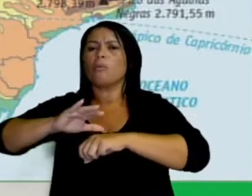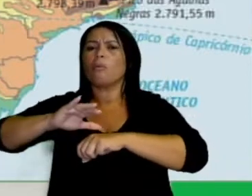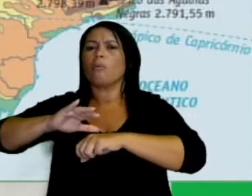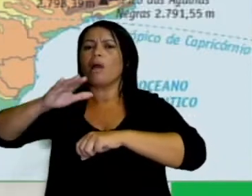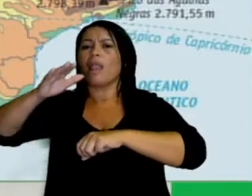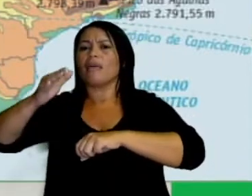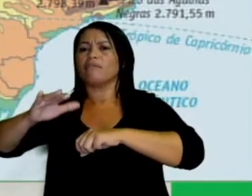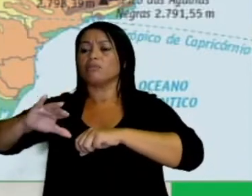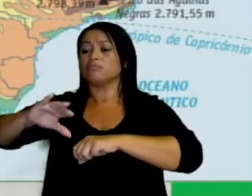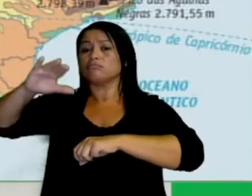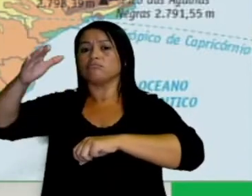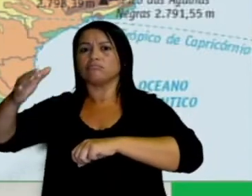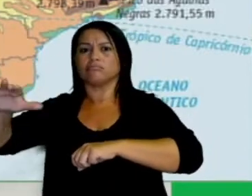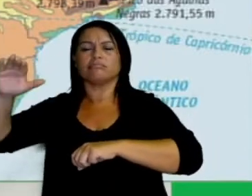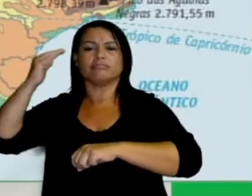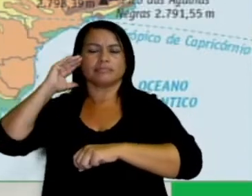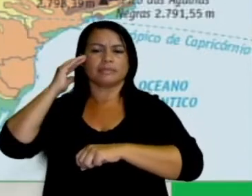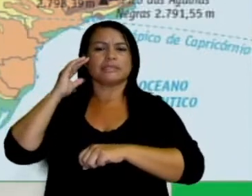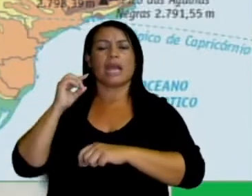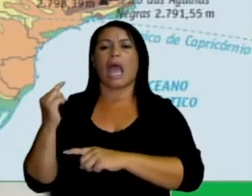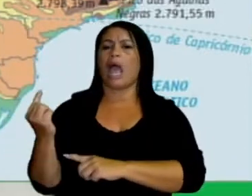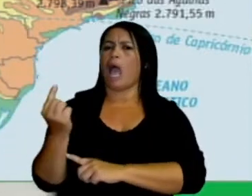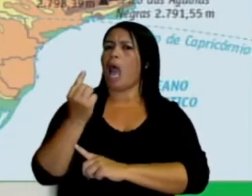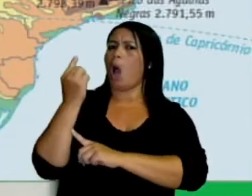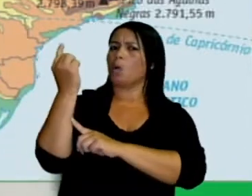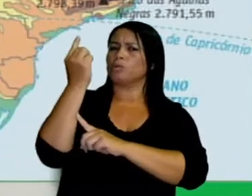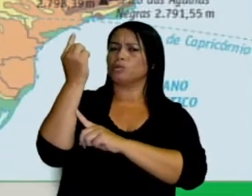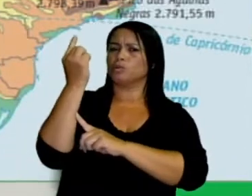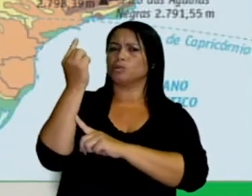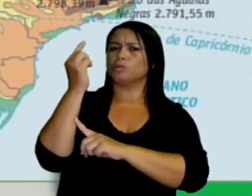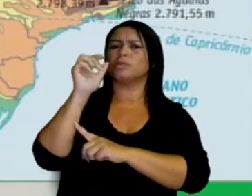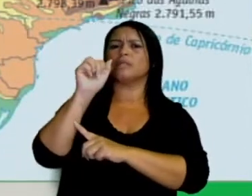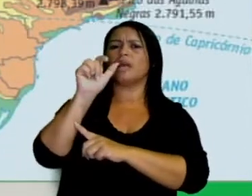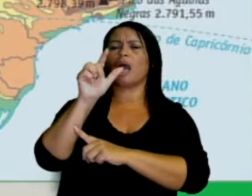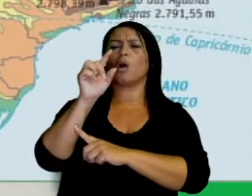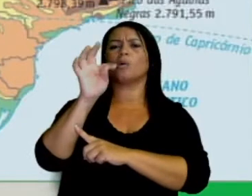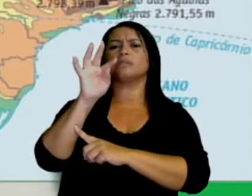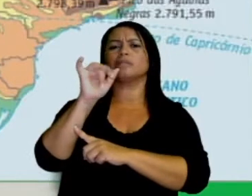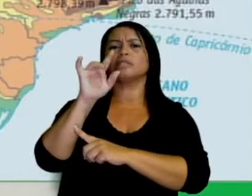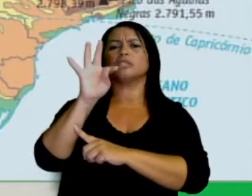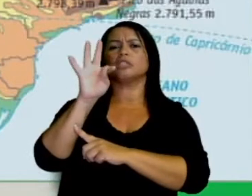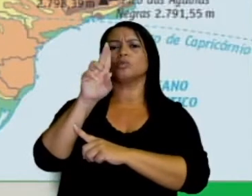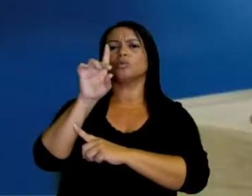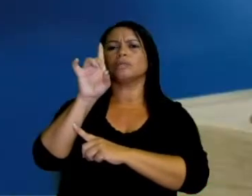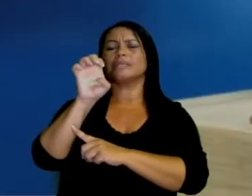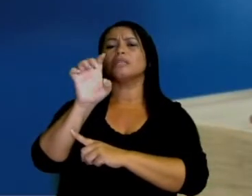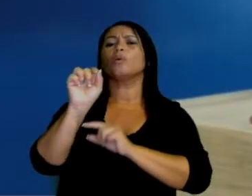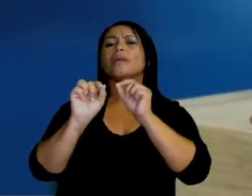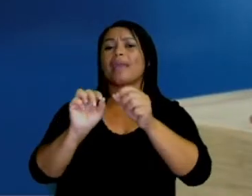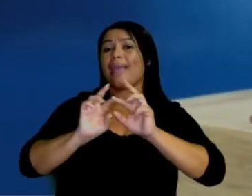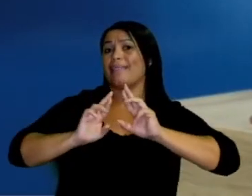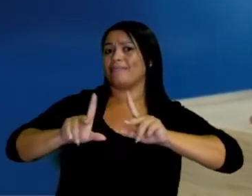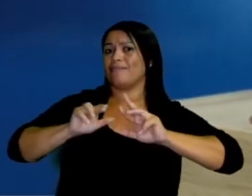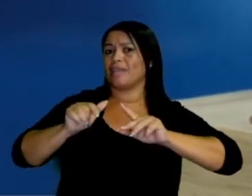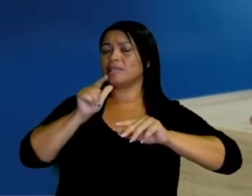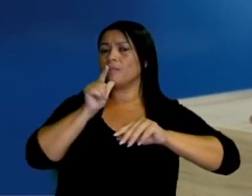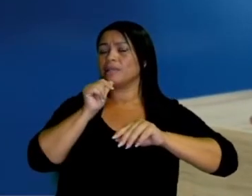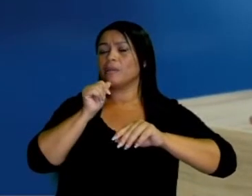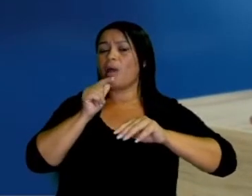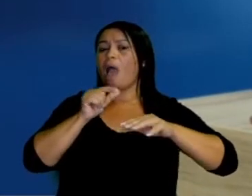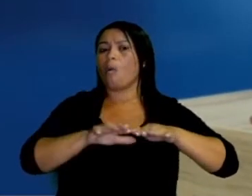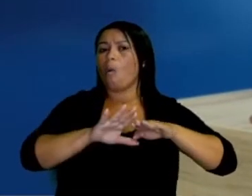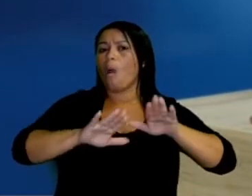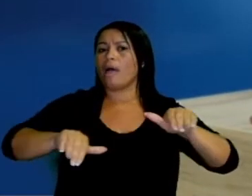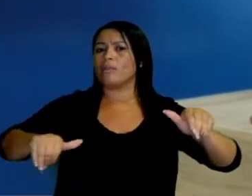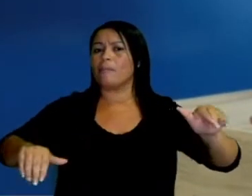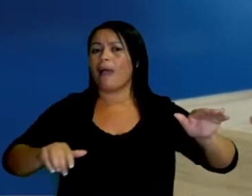topografia mais elevada. Lembra, a altitude corresponde à diferença entre o nível do mar e o